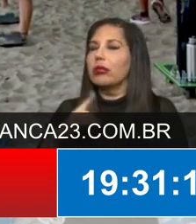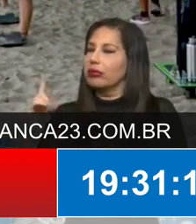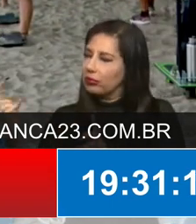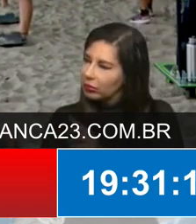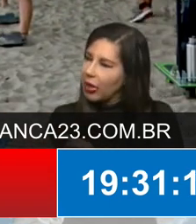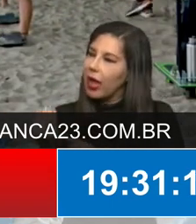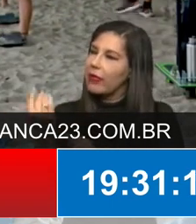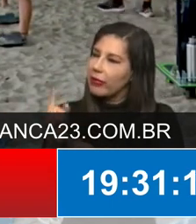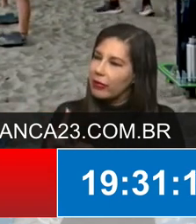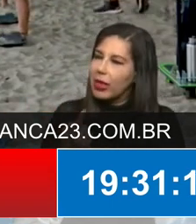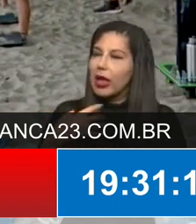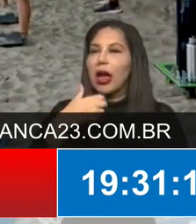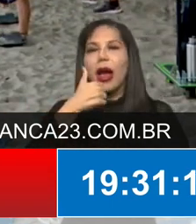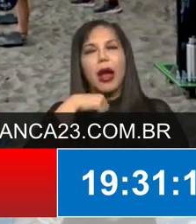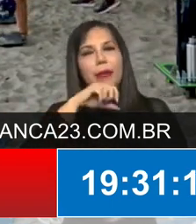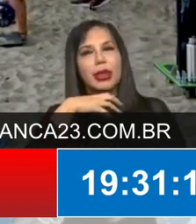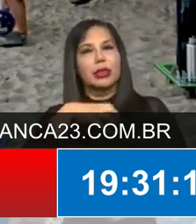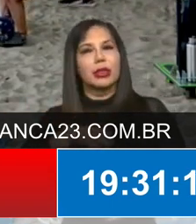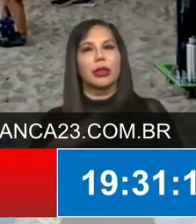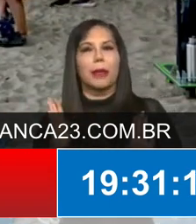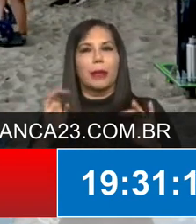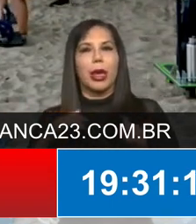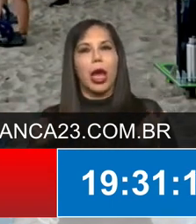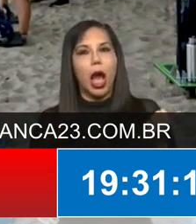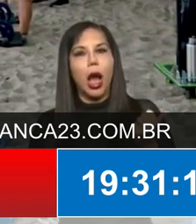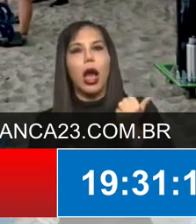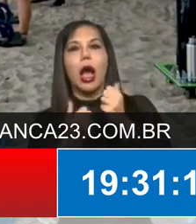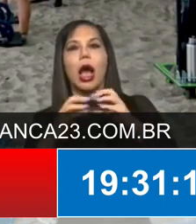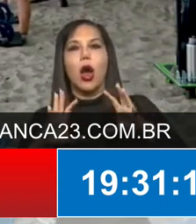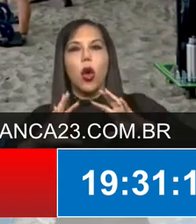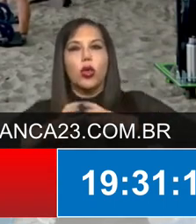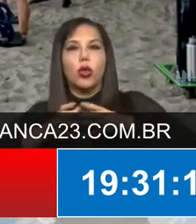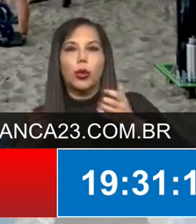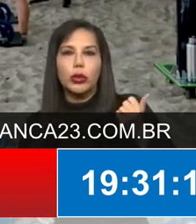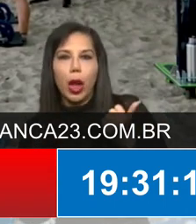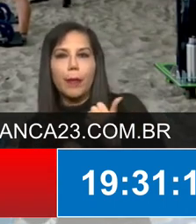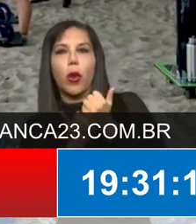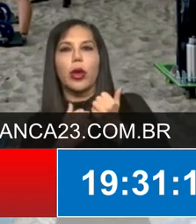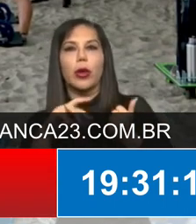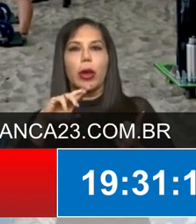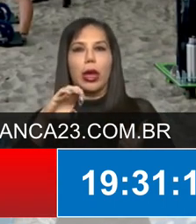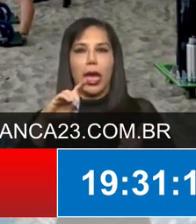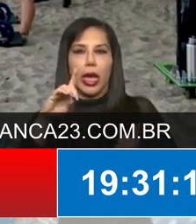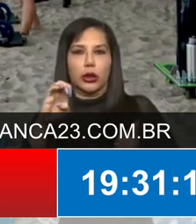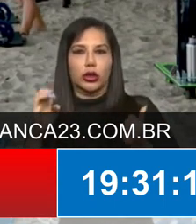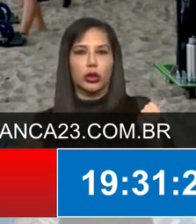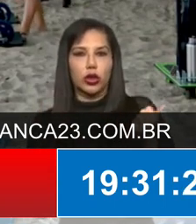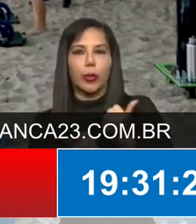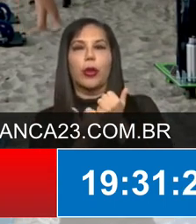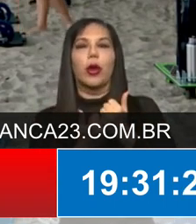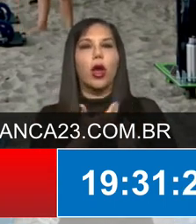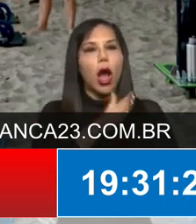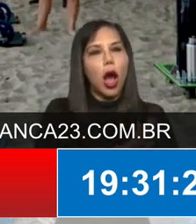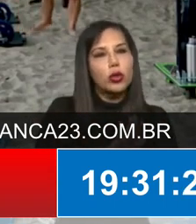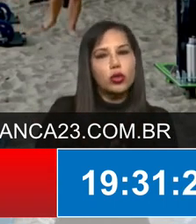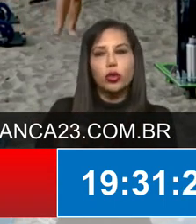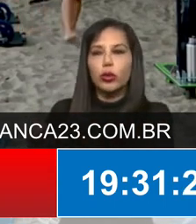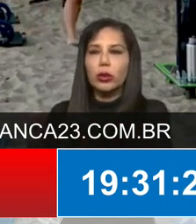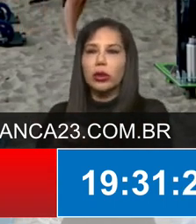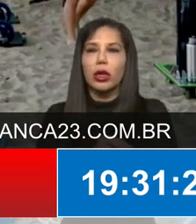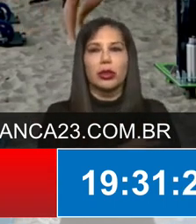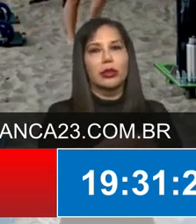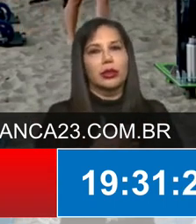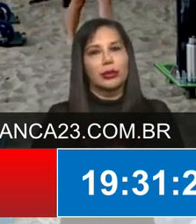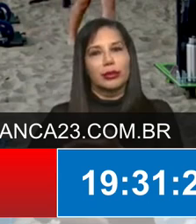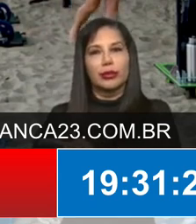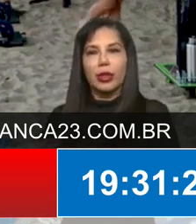confortável bem e a rede de apoio a gente que faz a gente ajuda a olhar as crianças as crianças interagem entre si quando